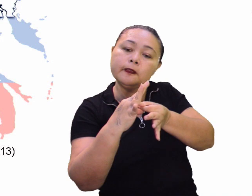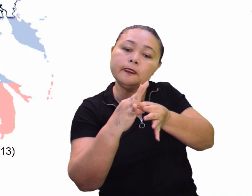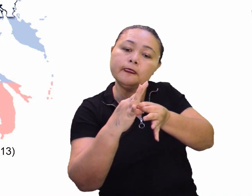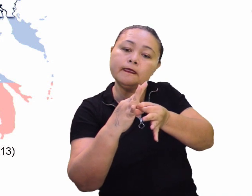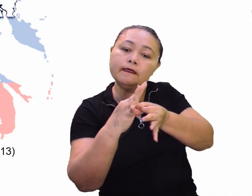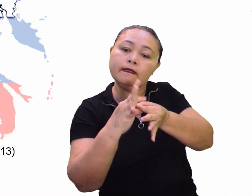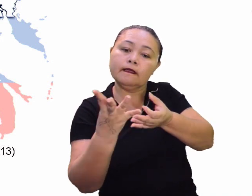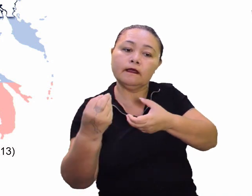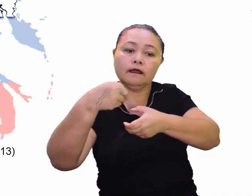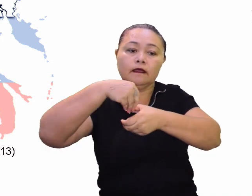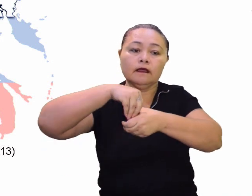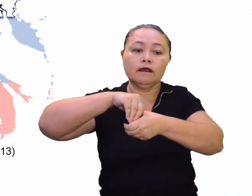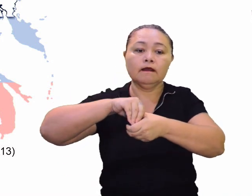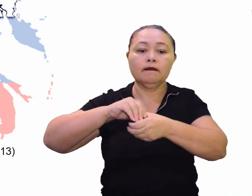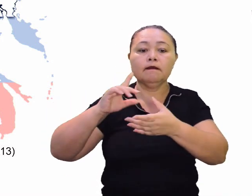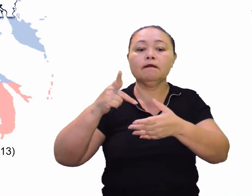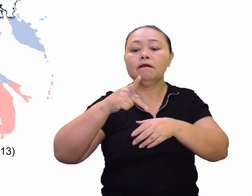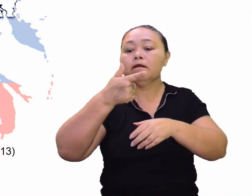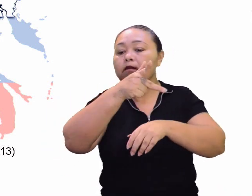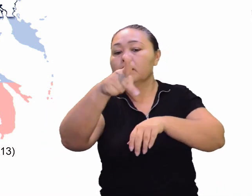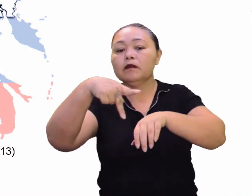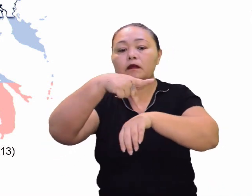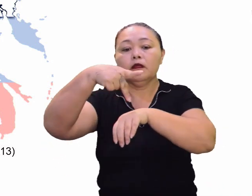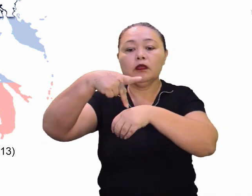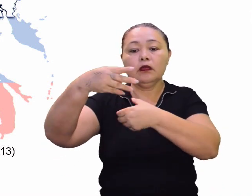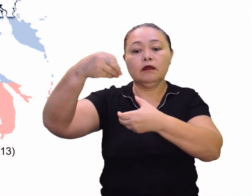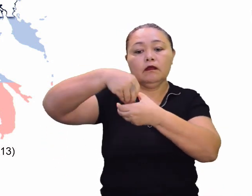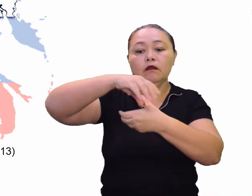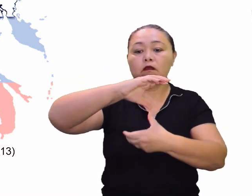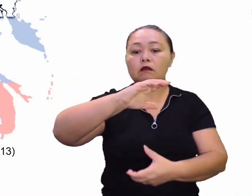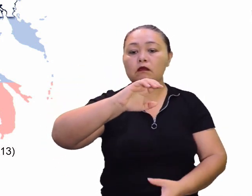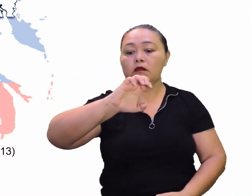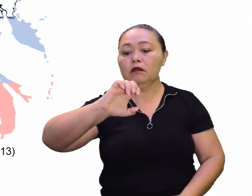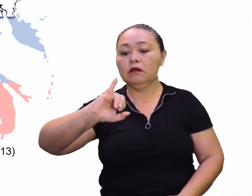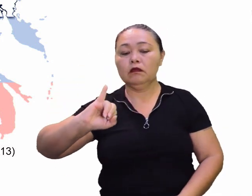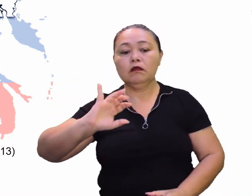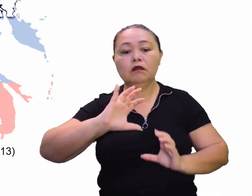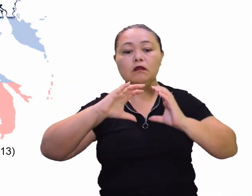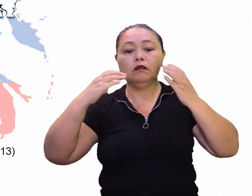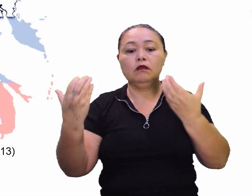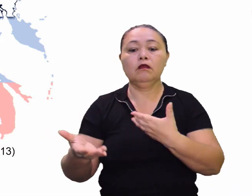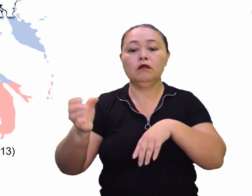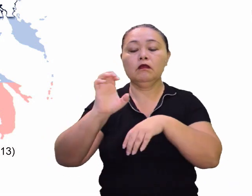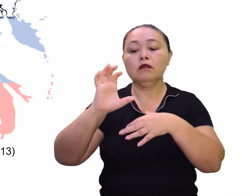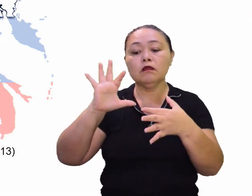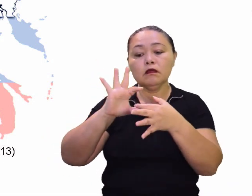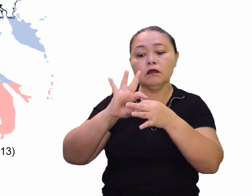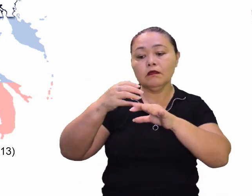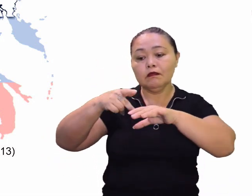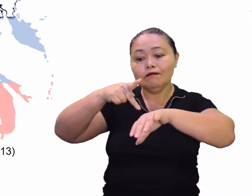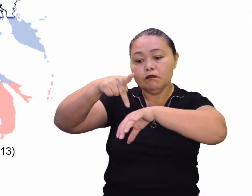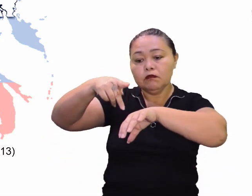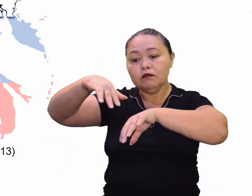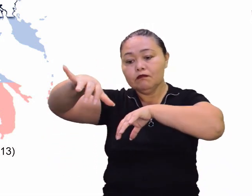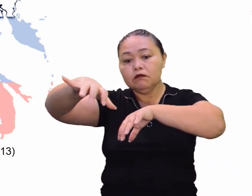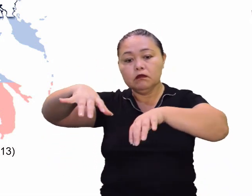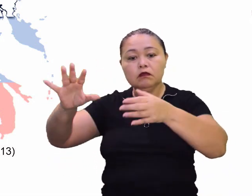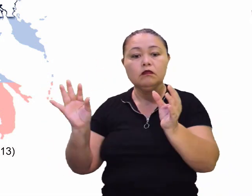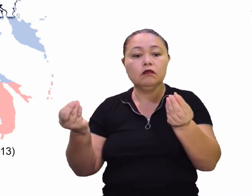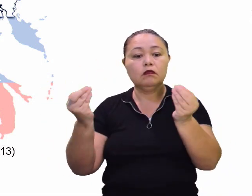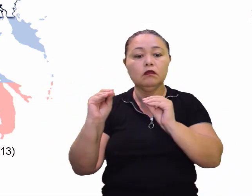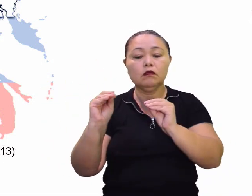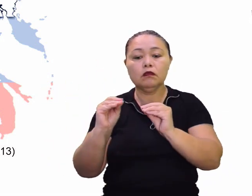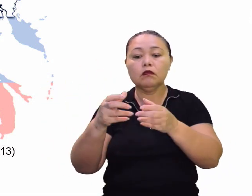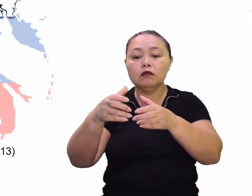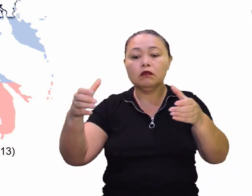interdependência e integração com os demais países integrantes da comunidade dos Estados independentes, que é formada